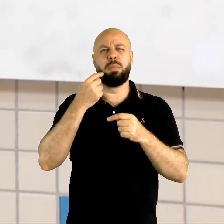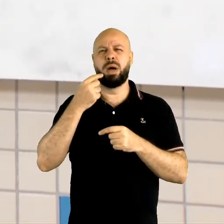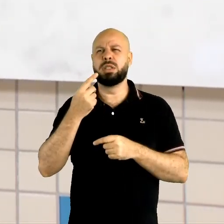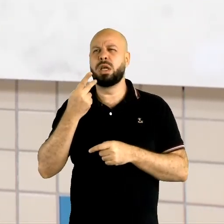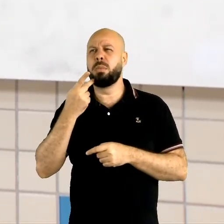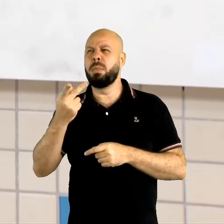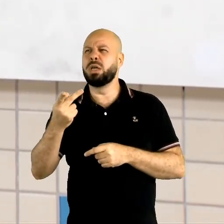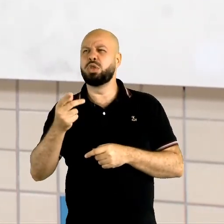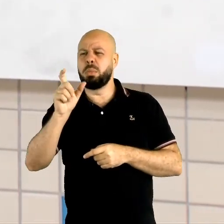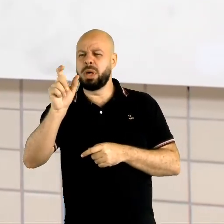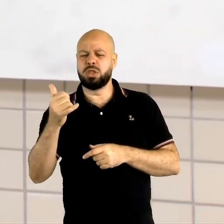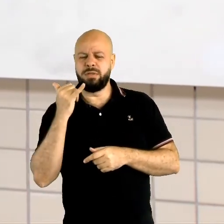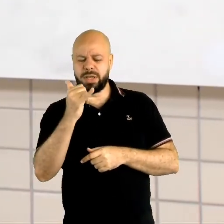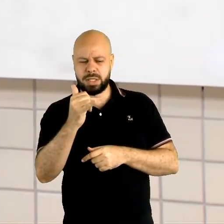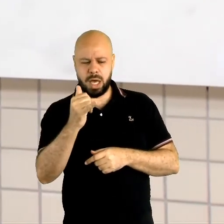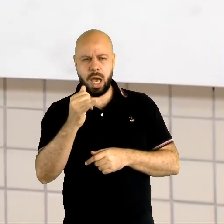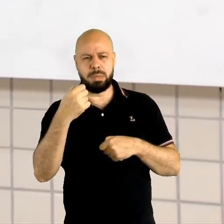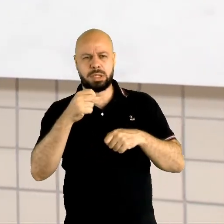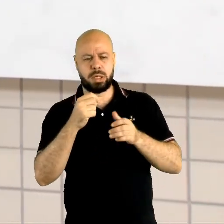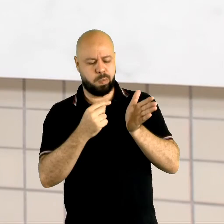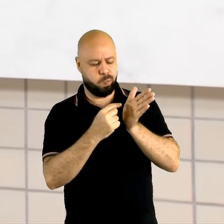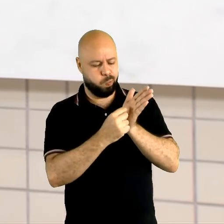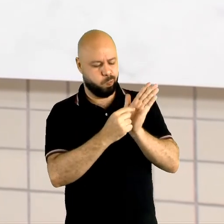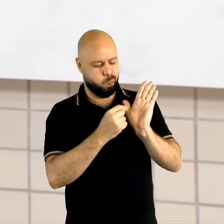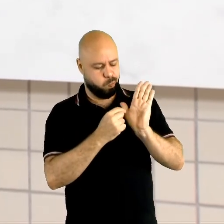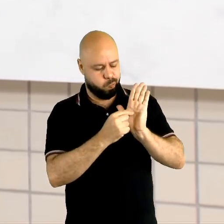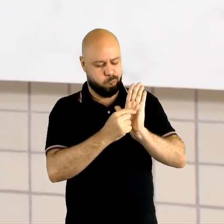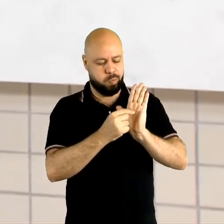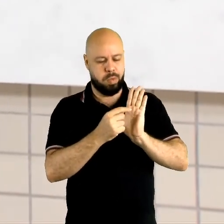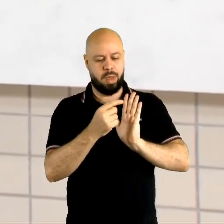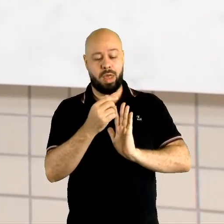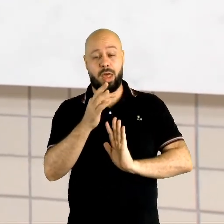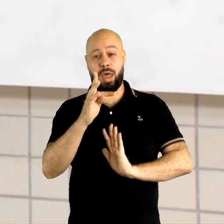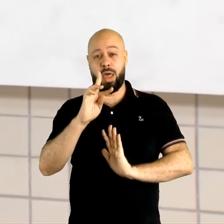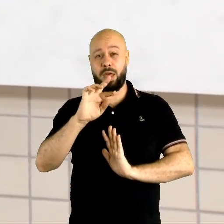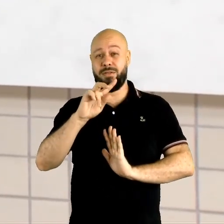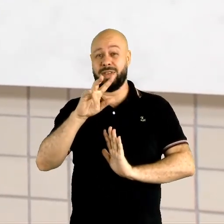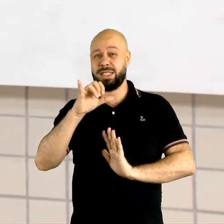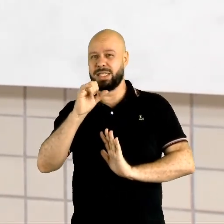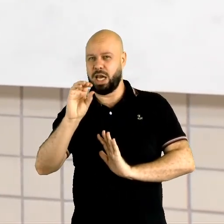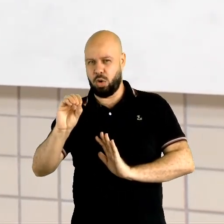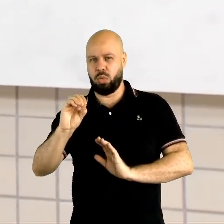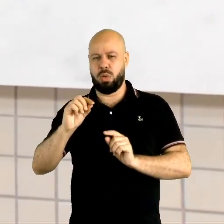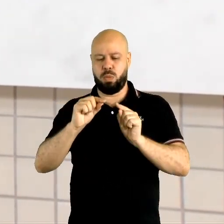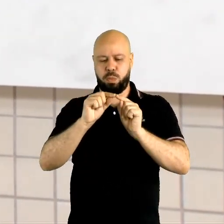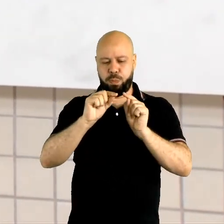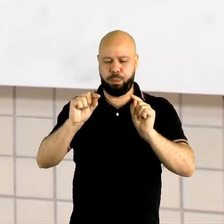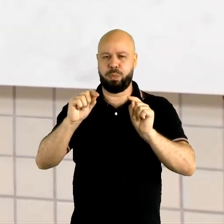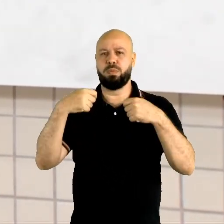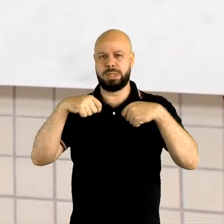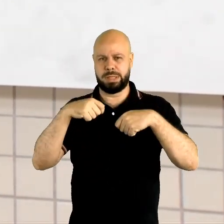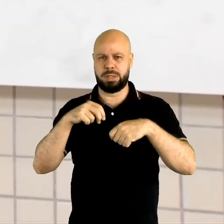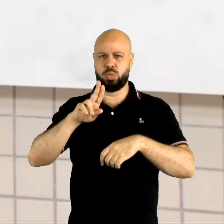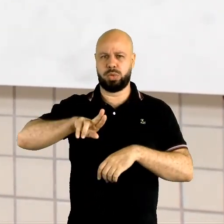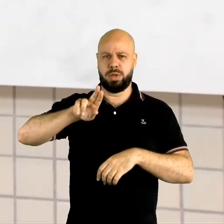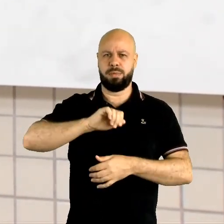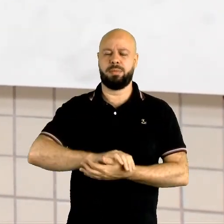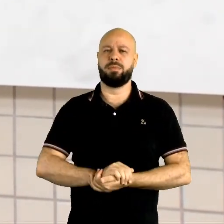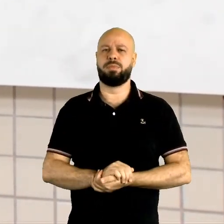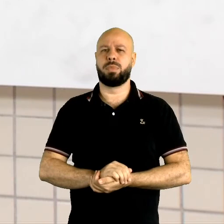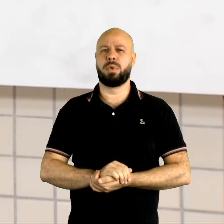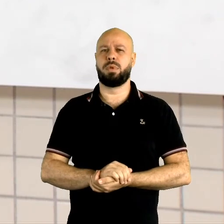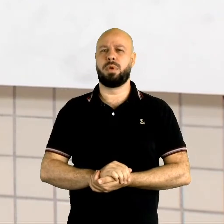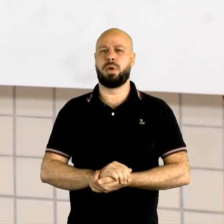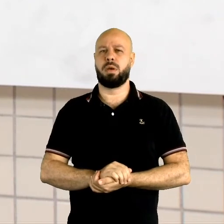pessoa vai falar. Você vai escrever a fala de alguém, tem que usar o travessão, certo? Então, tudo isso são